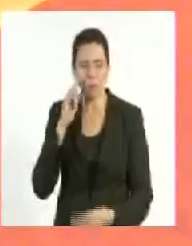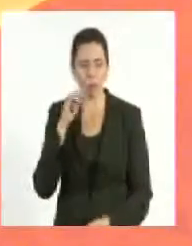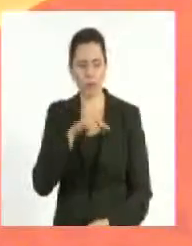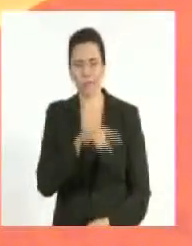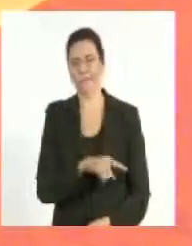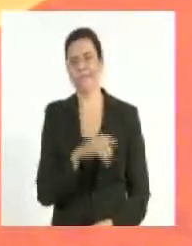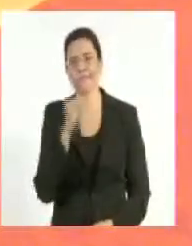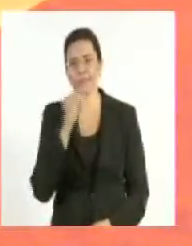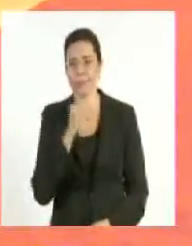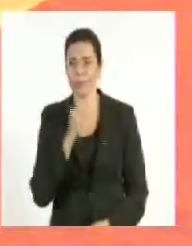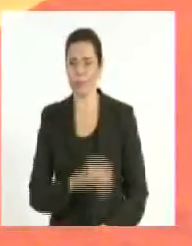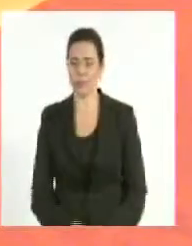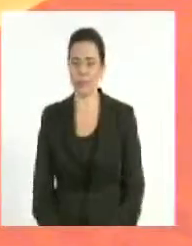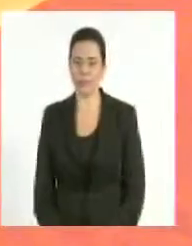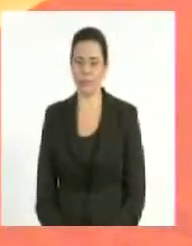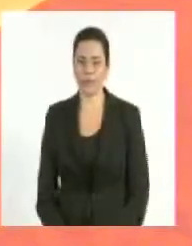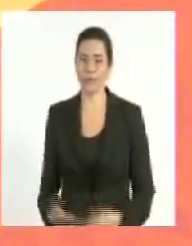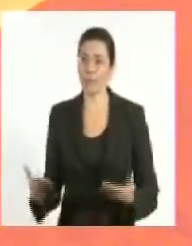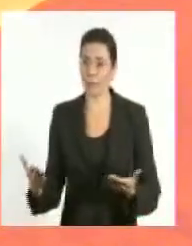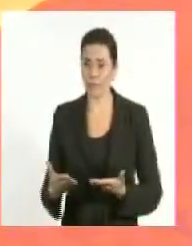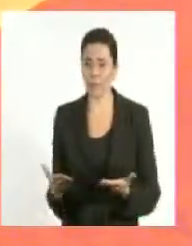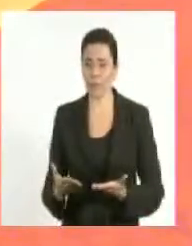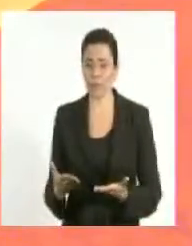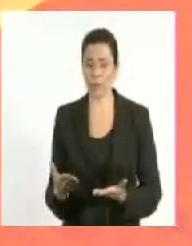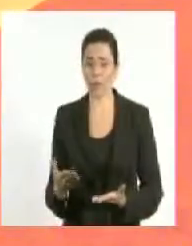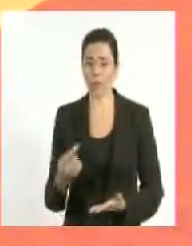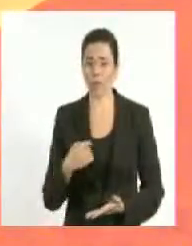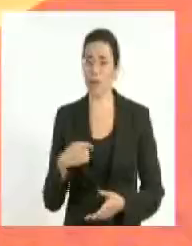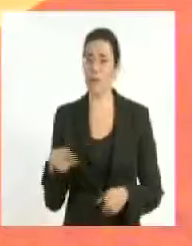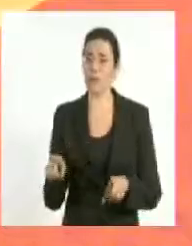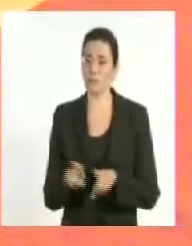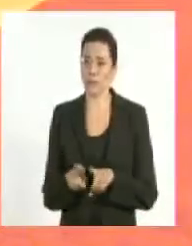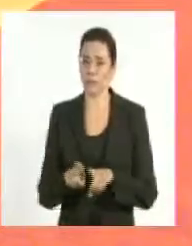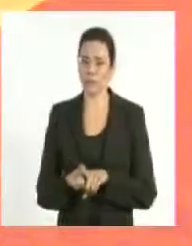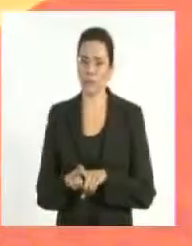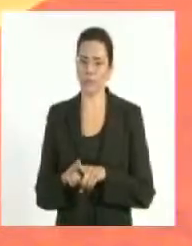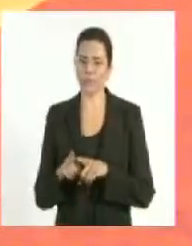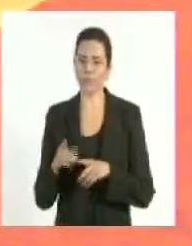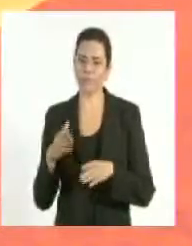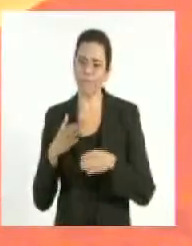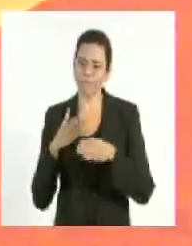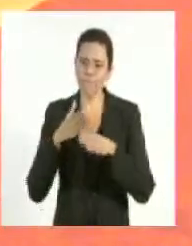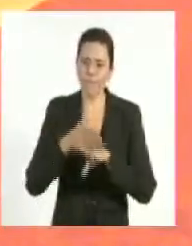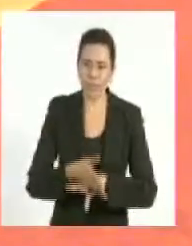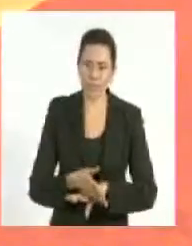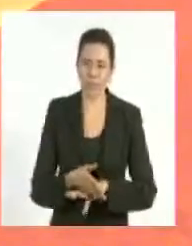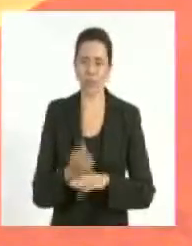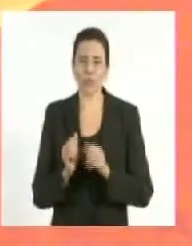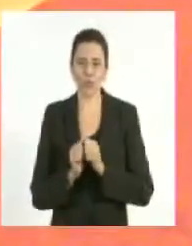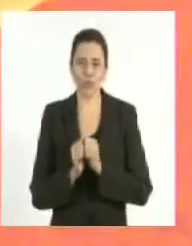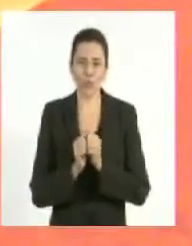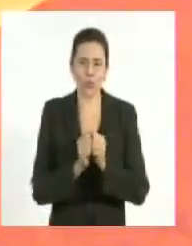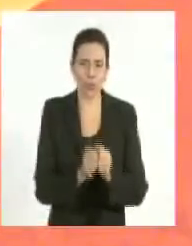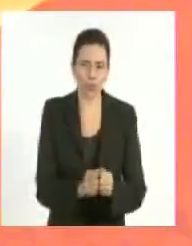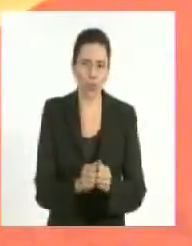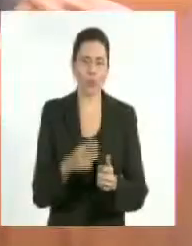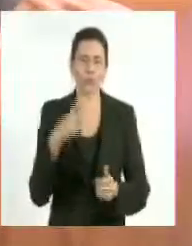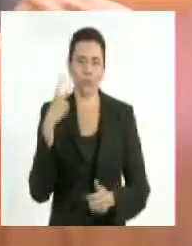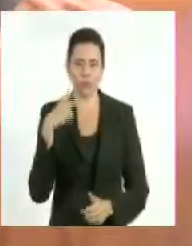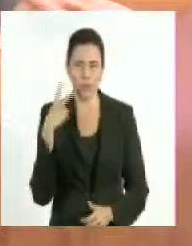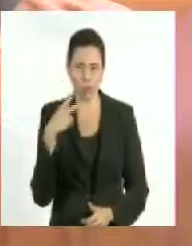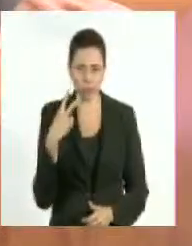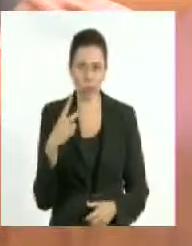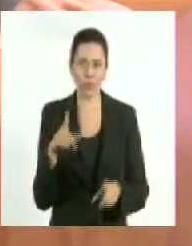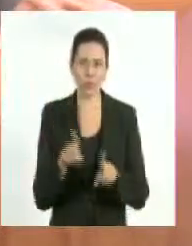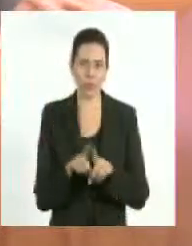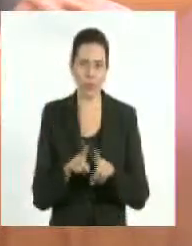igual modo, tive a oportunidade de visitar com ex-prefeitos, de visitar com vereadores